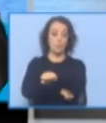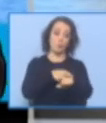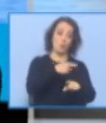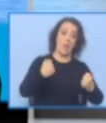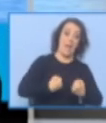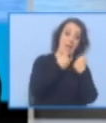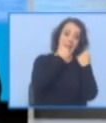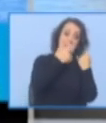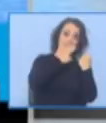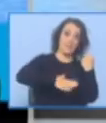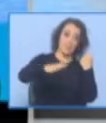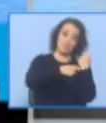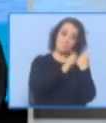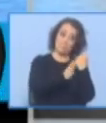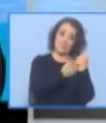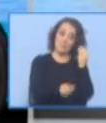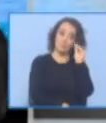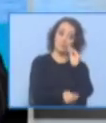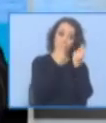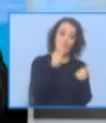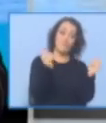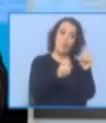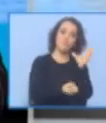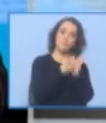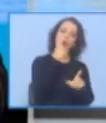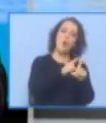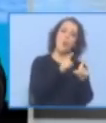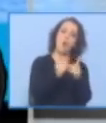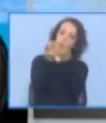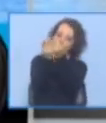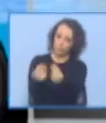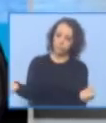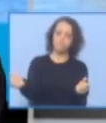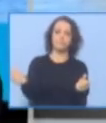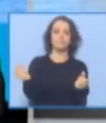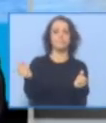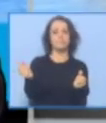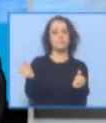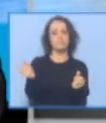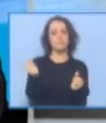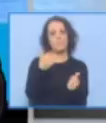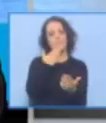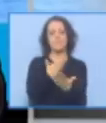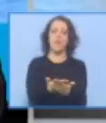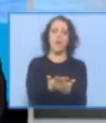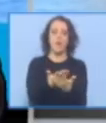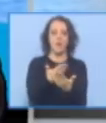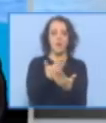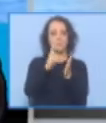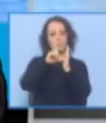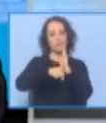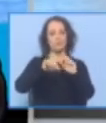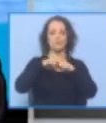importante que seja ressuscitado precisamente como antídoto para consolidar os nossos projetos